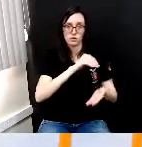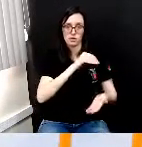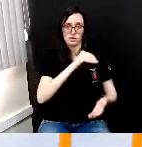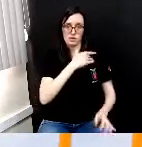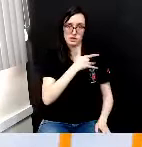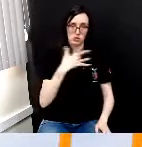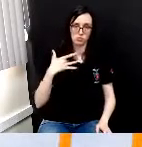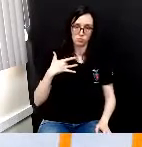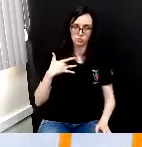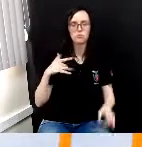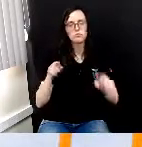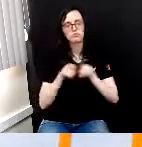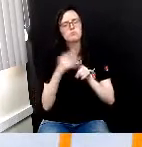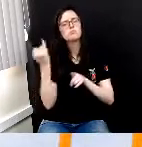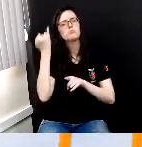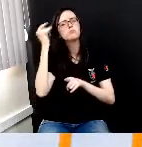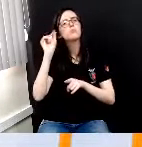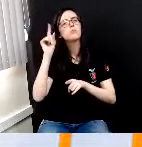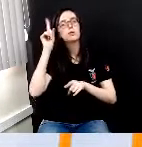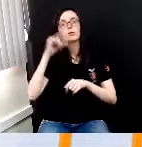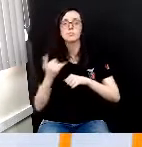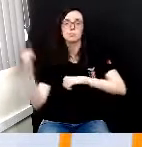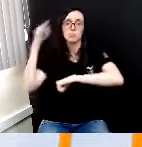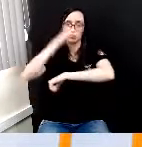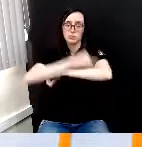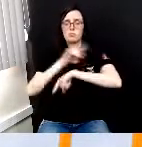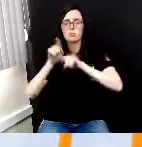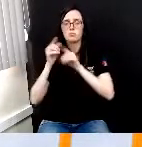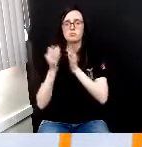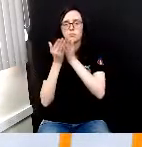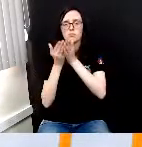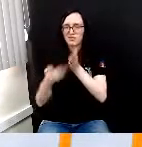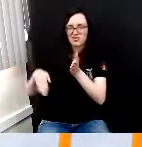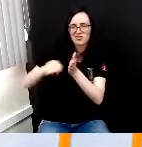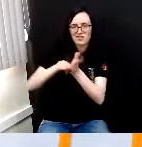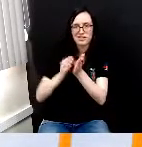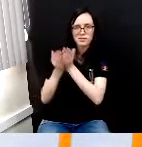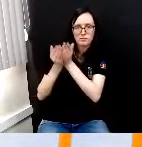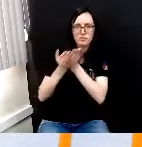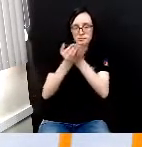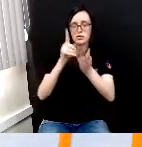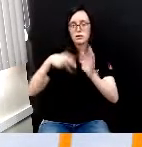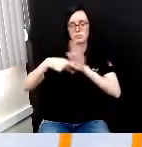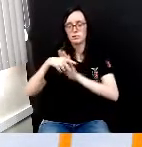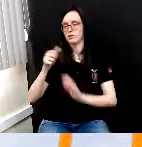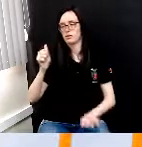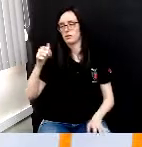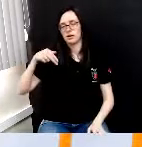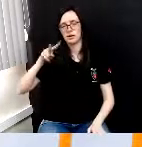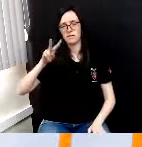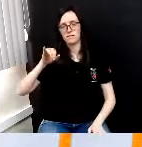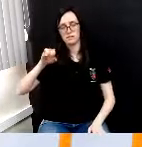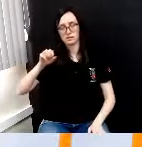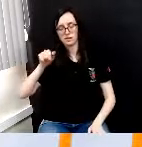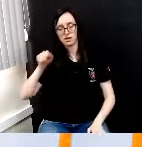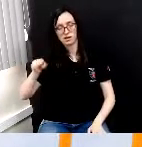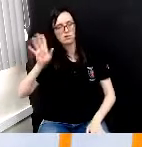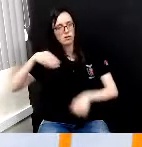Saúde, também inclui os portos e aeroportos, que são responsabilidade da Anvisa. A Anvisa está